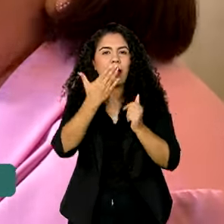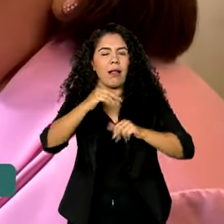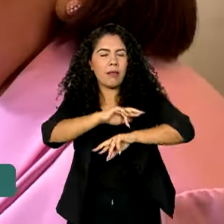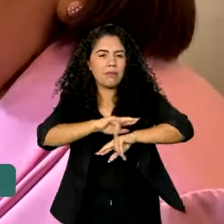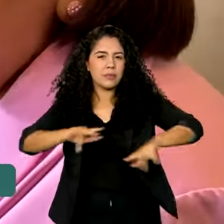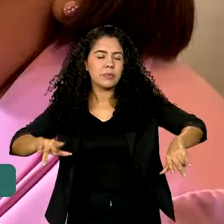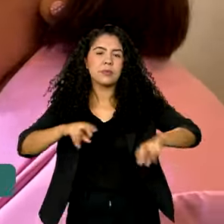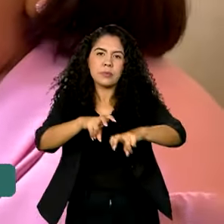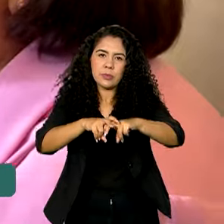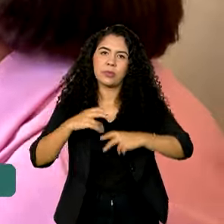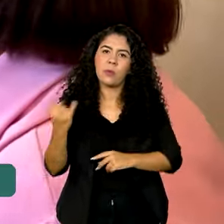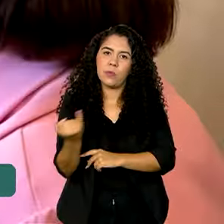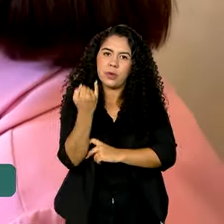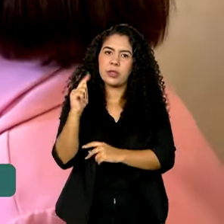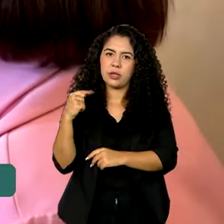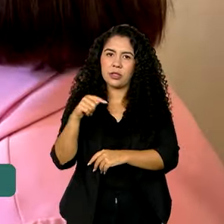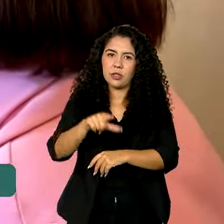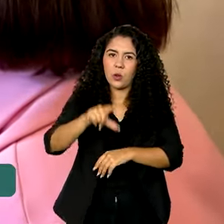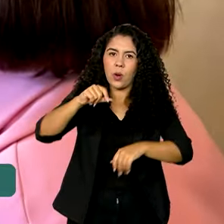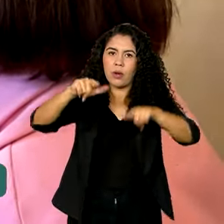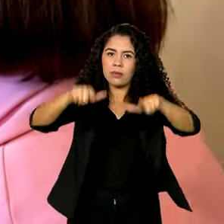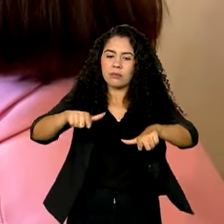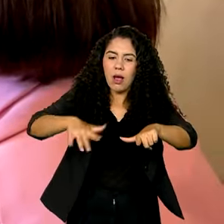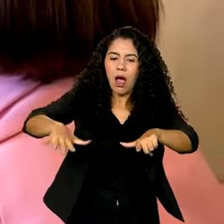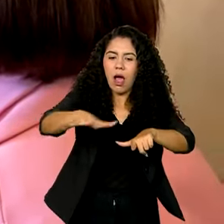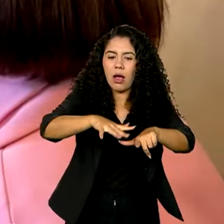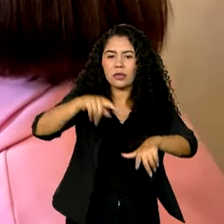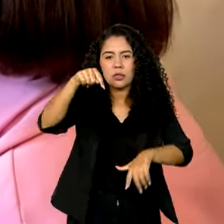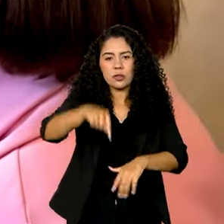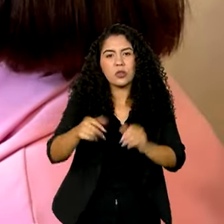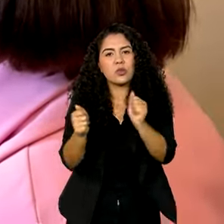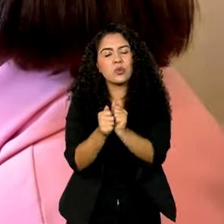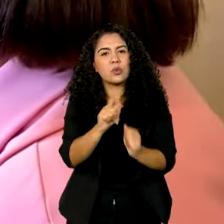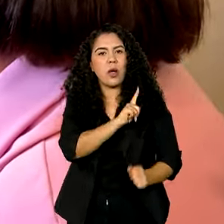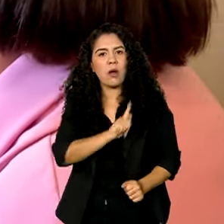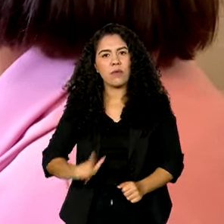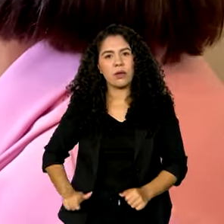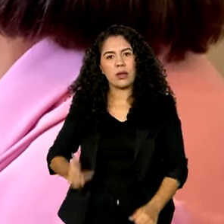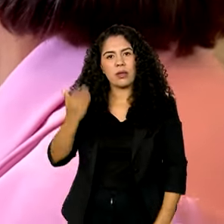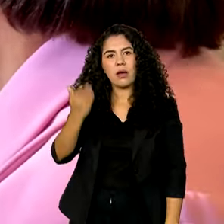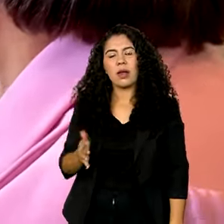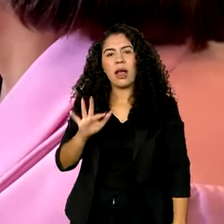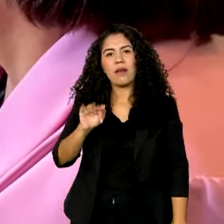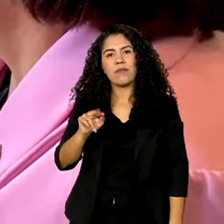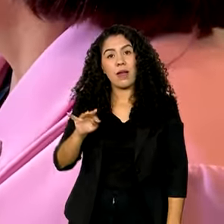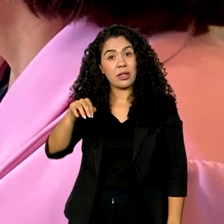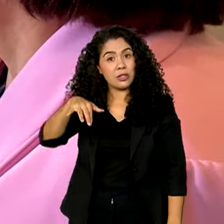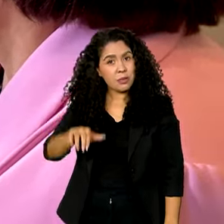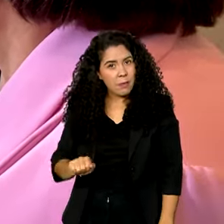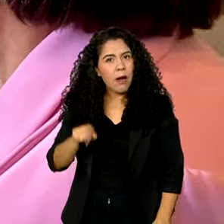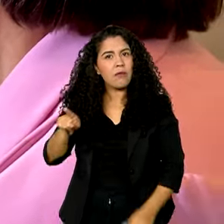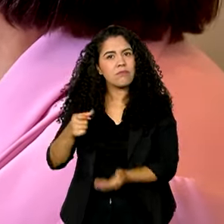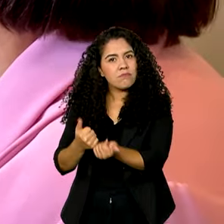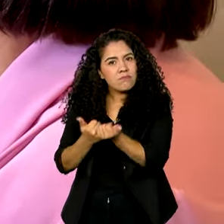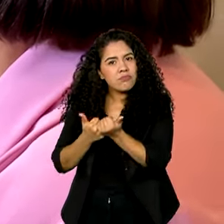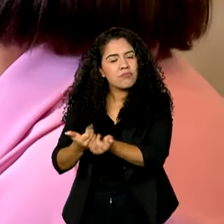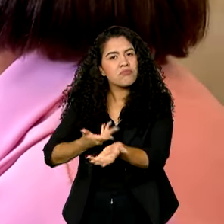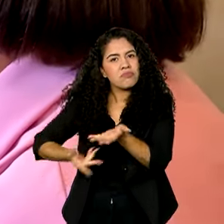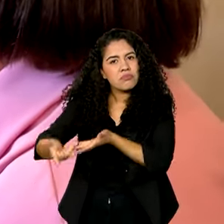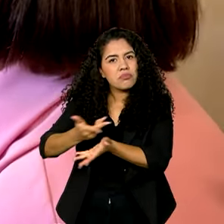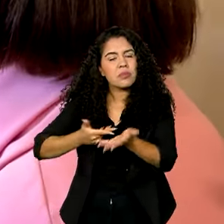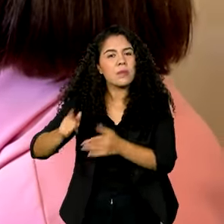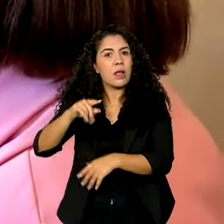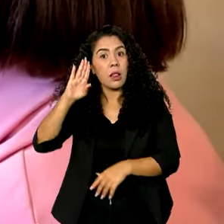importante realizar aqui ao lado da governadora Fátima. Então, essa é uma das principais razões